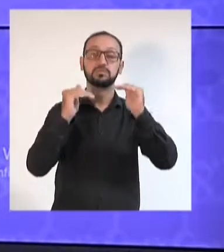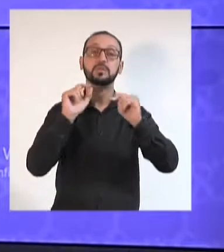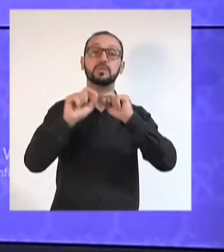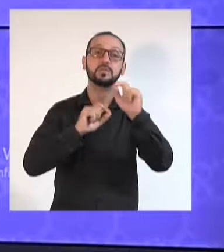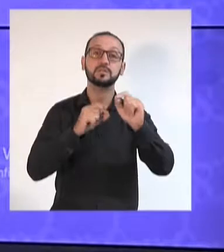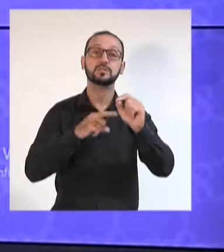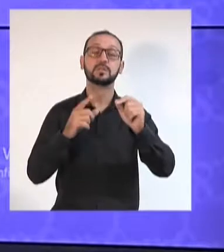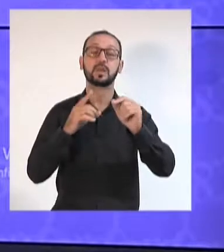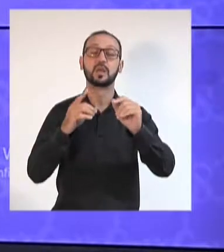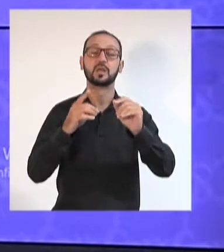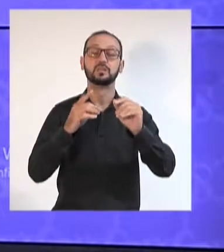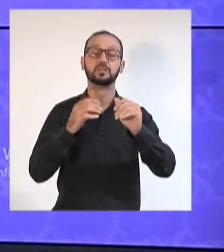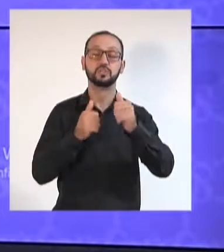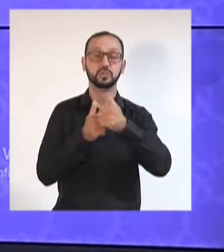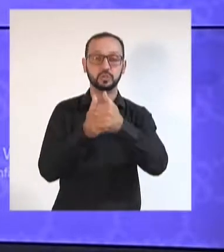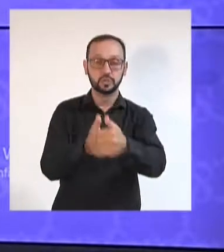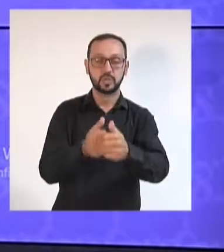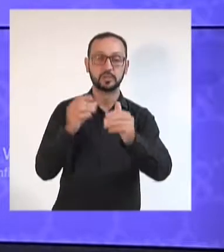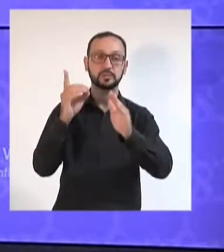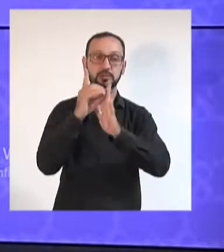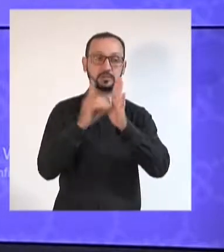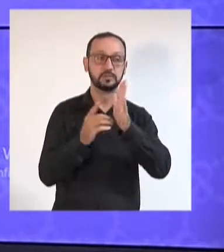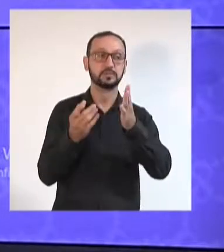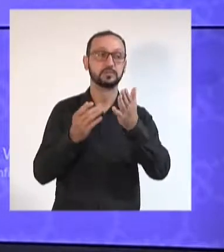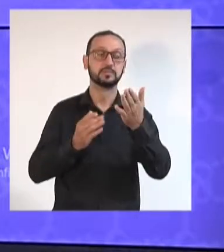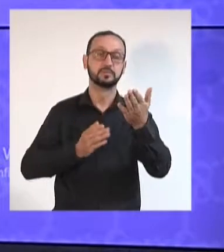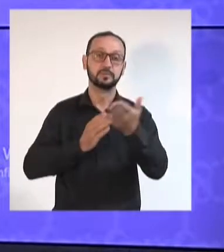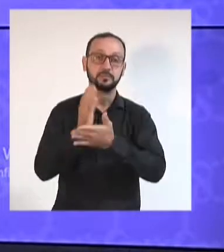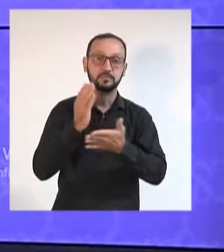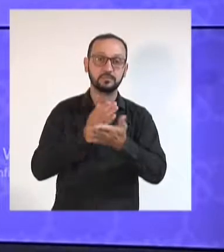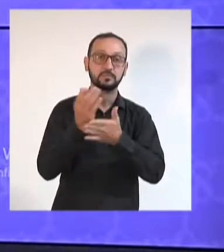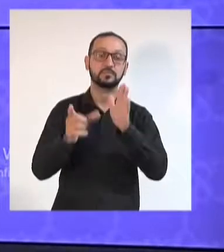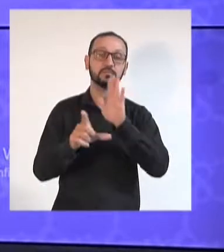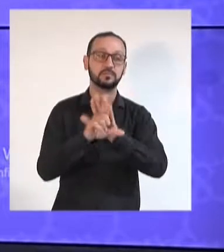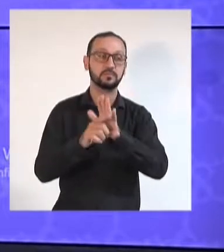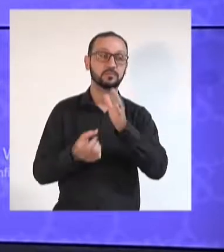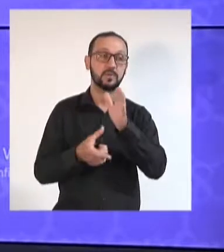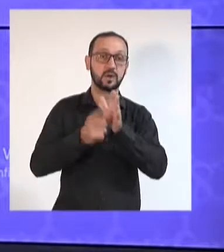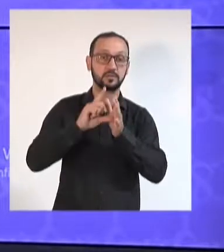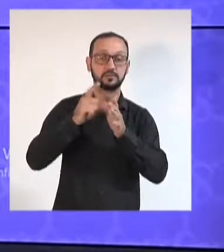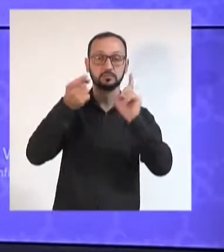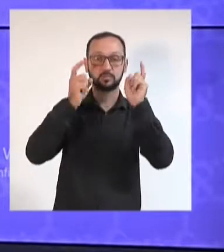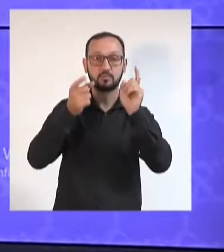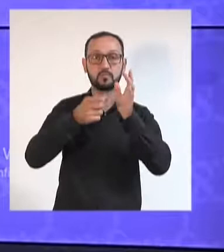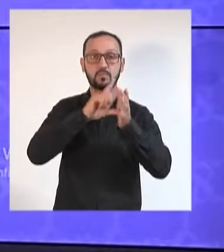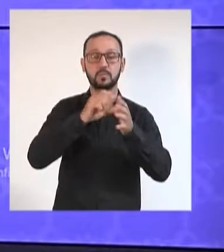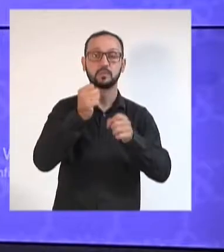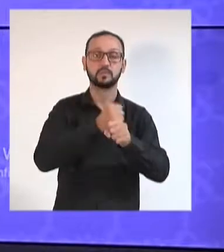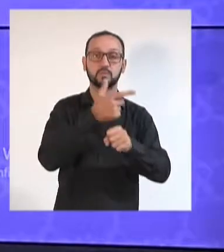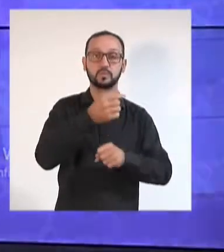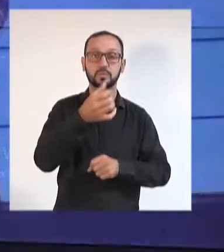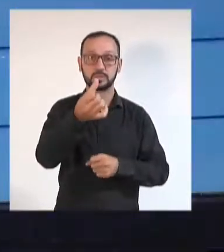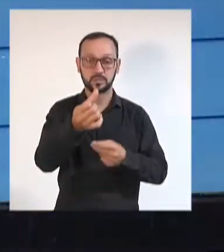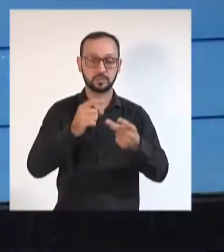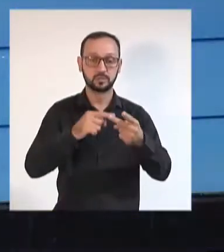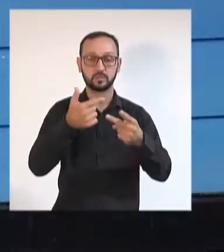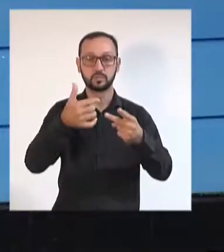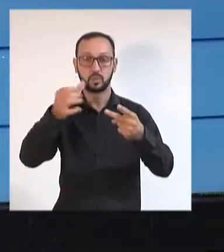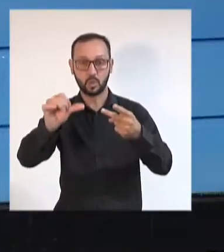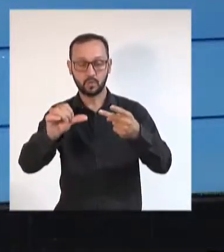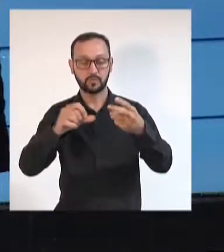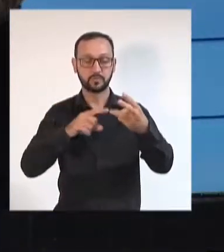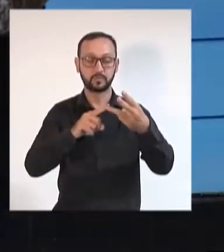de diretrizes, de deliberações, de conferências anteriores, 2006,